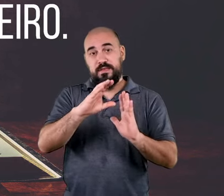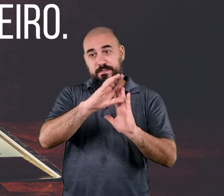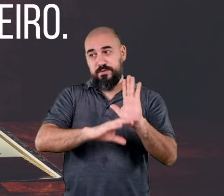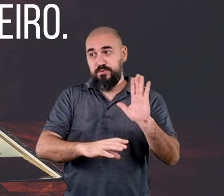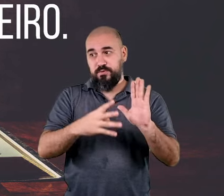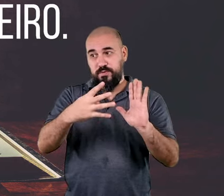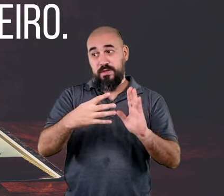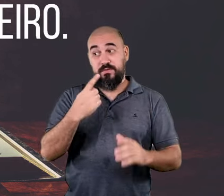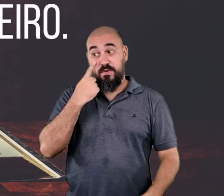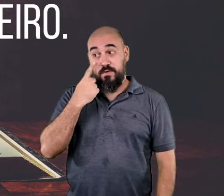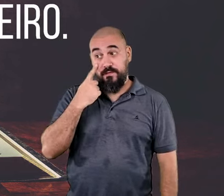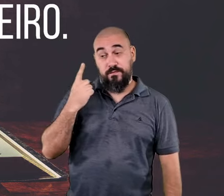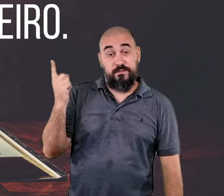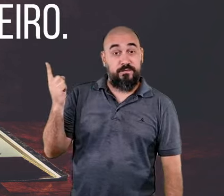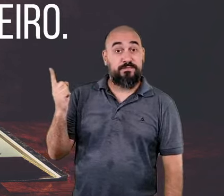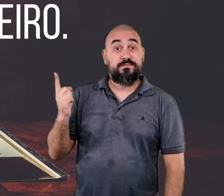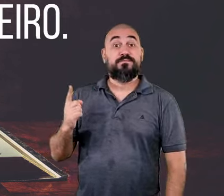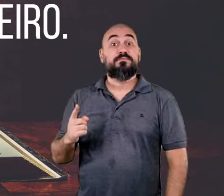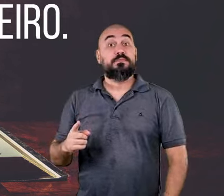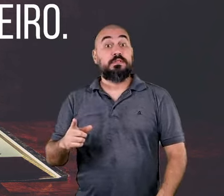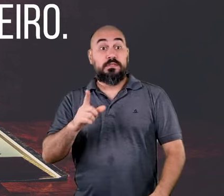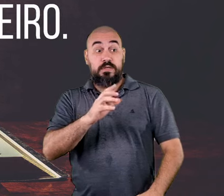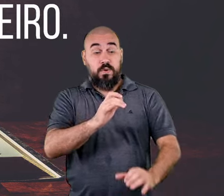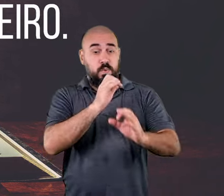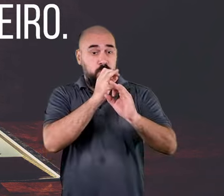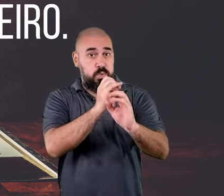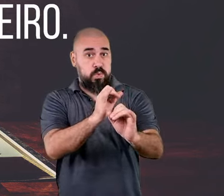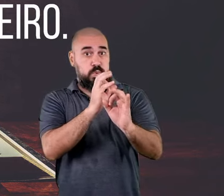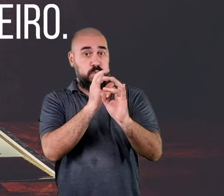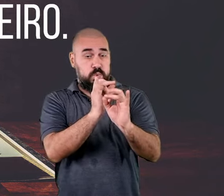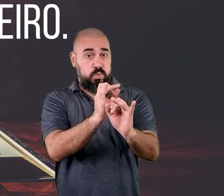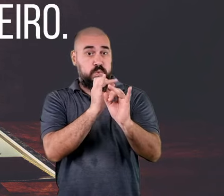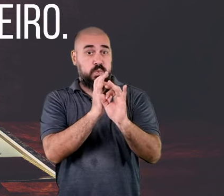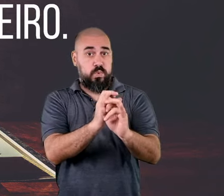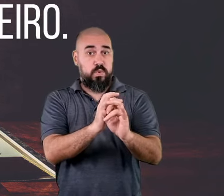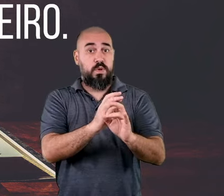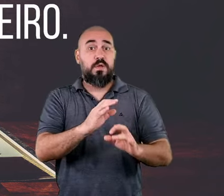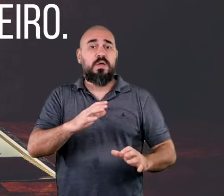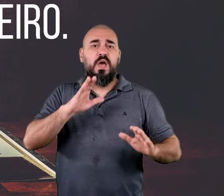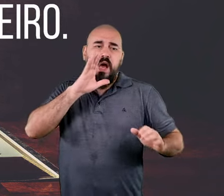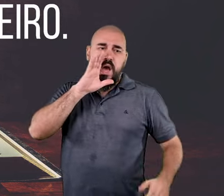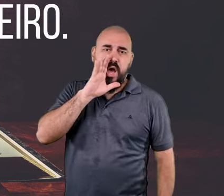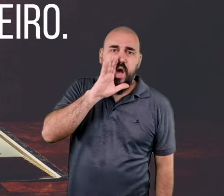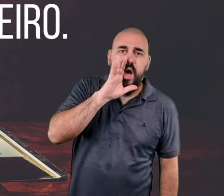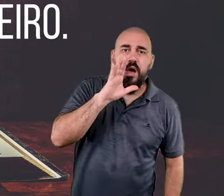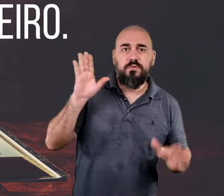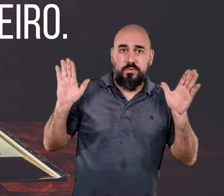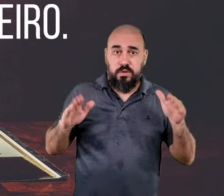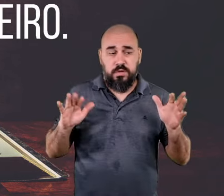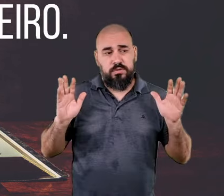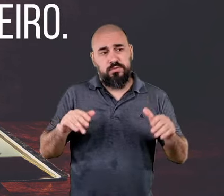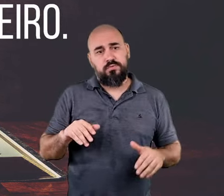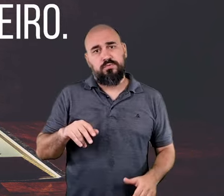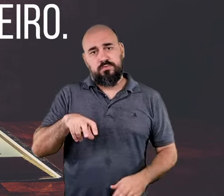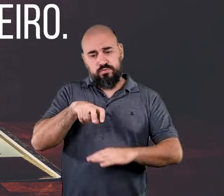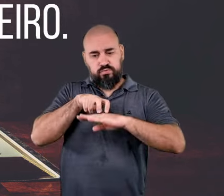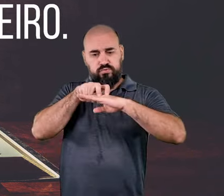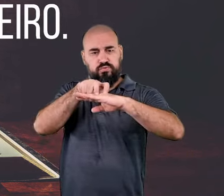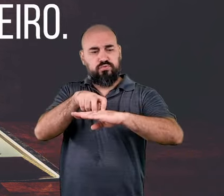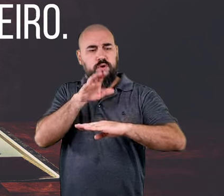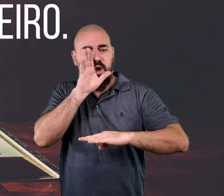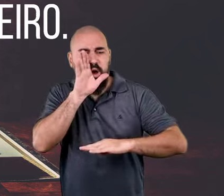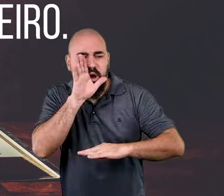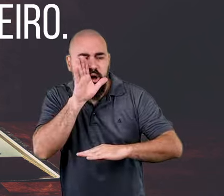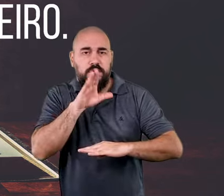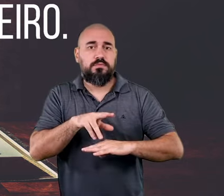ordem, ouvida a voz do arcanjo e ressoada a trombeta de Deus, descerá dos céus, e os mortos em